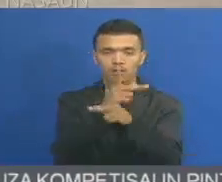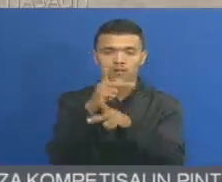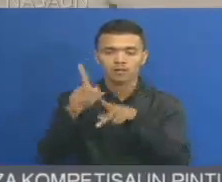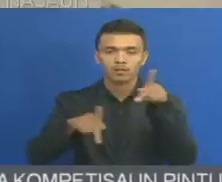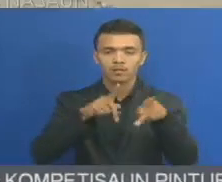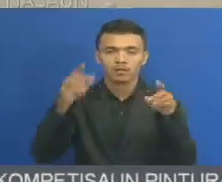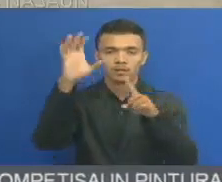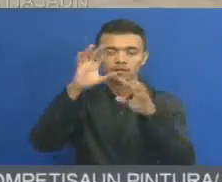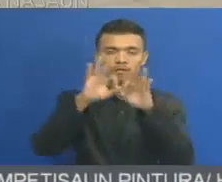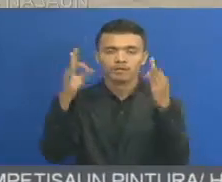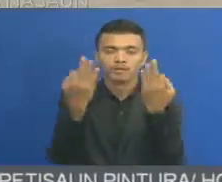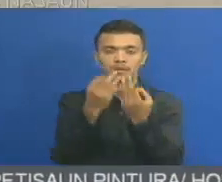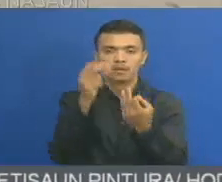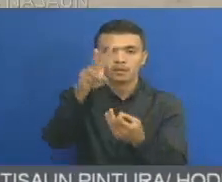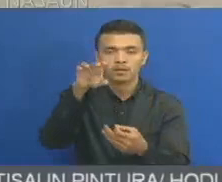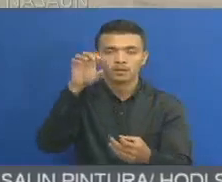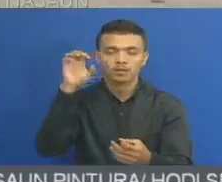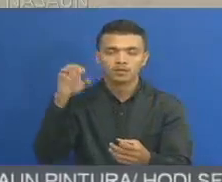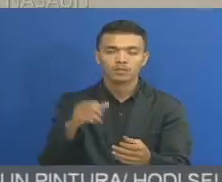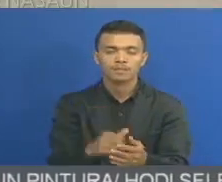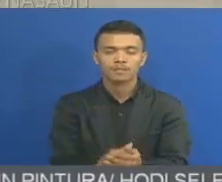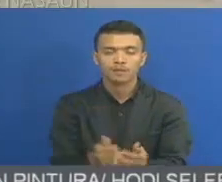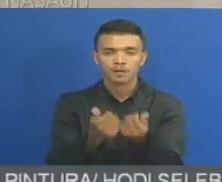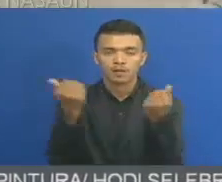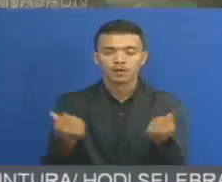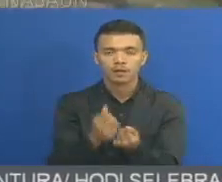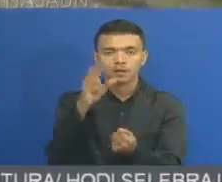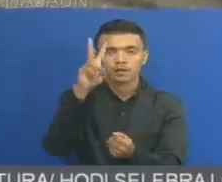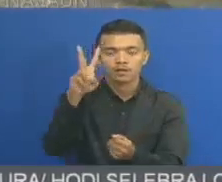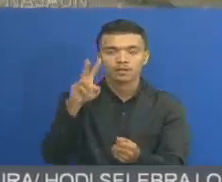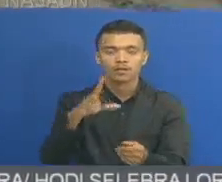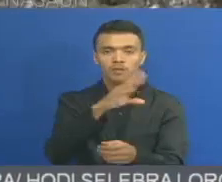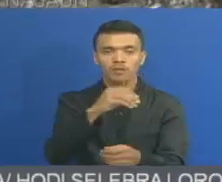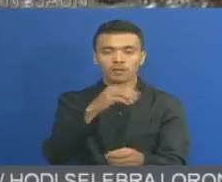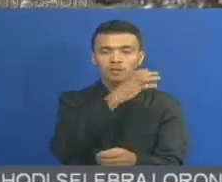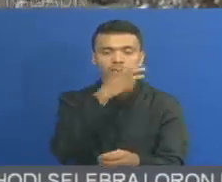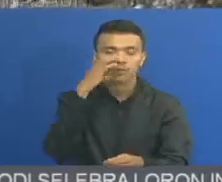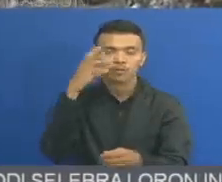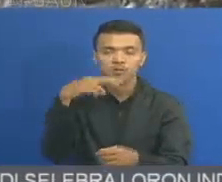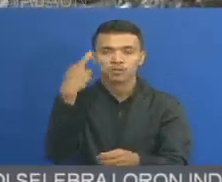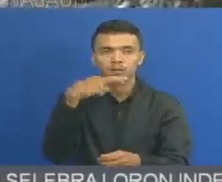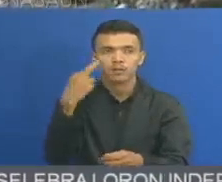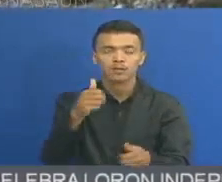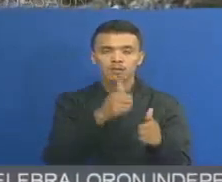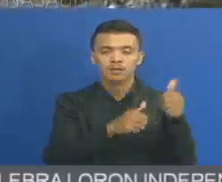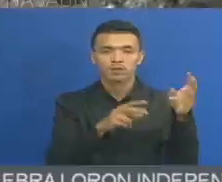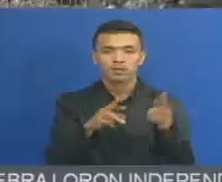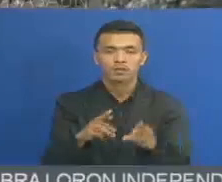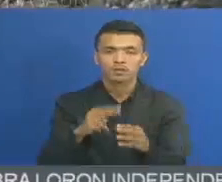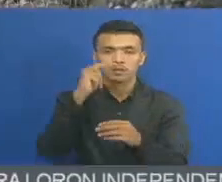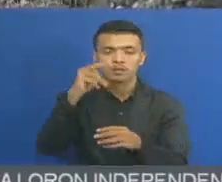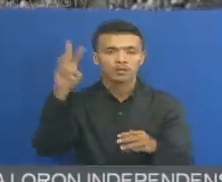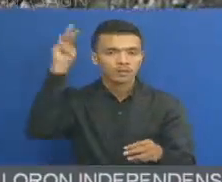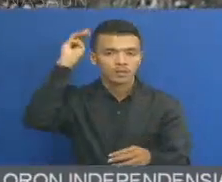sefi família atos rua, hosi aldea loro, no leuai, hosira ne plantação e atos nonatar. Tuirnia, banhira